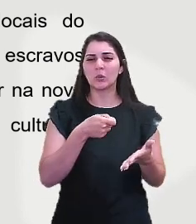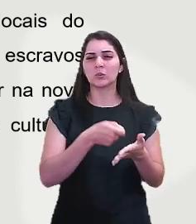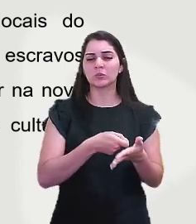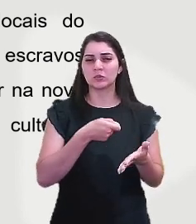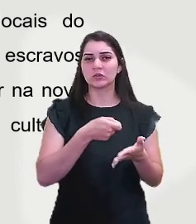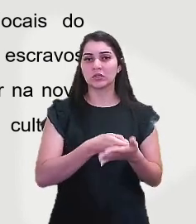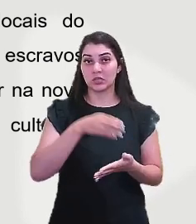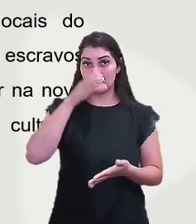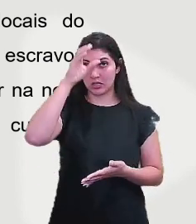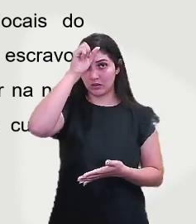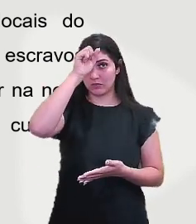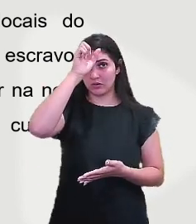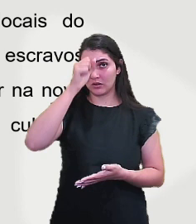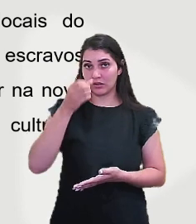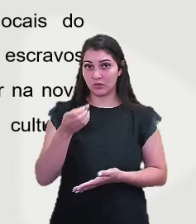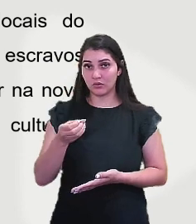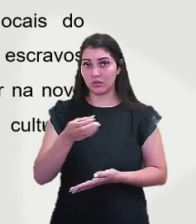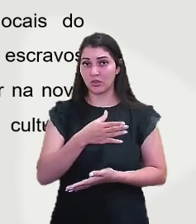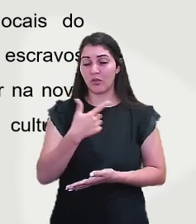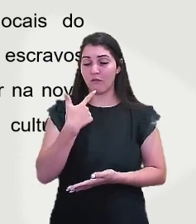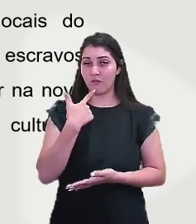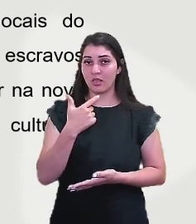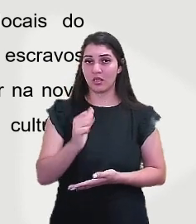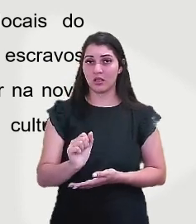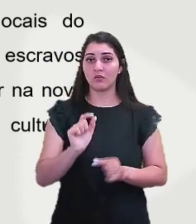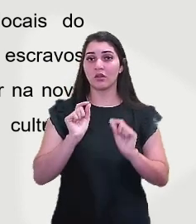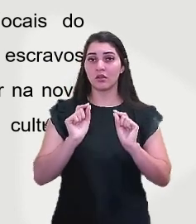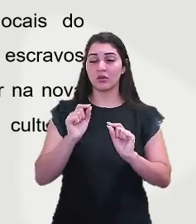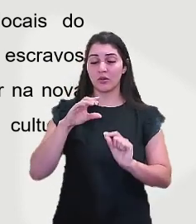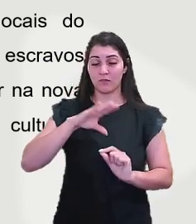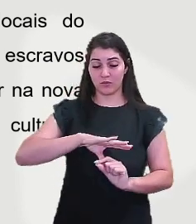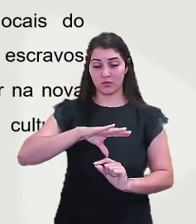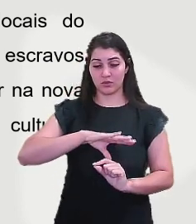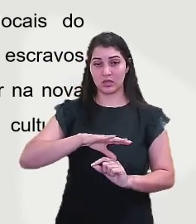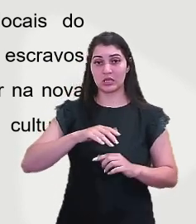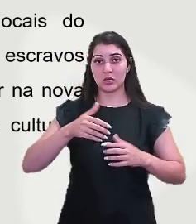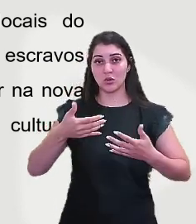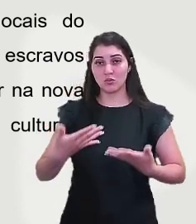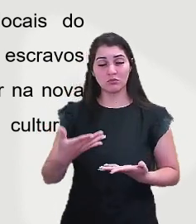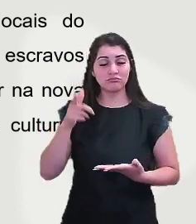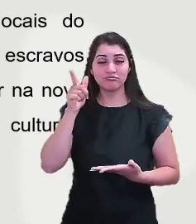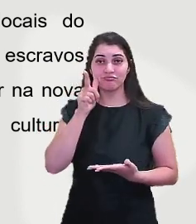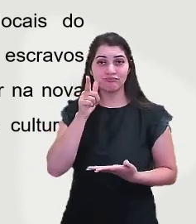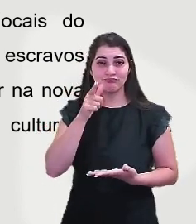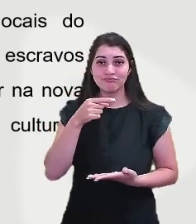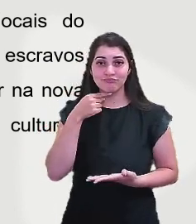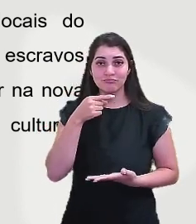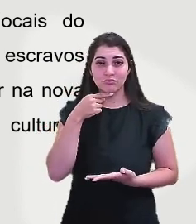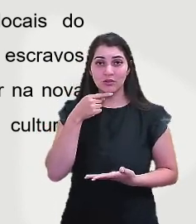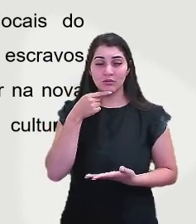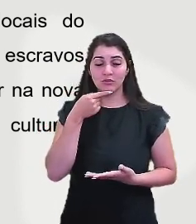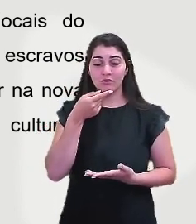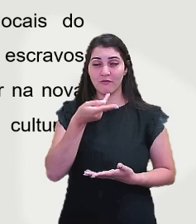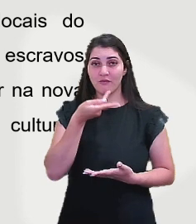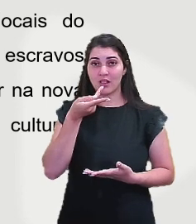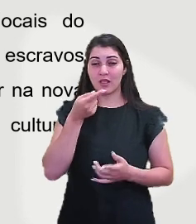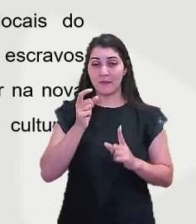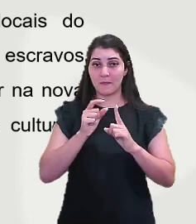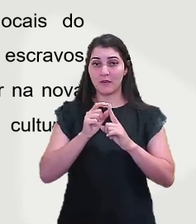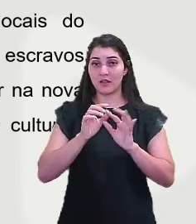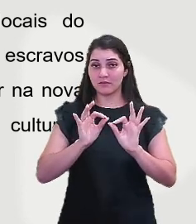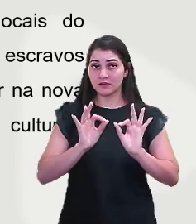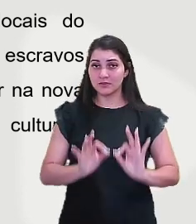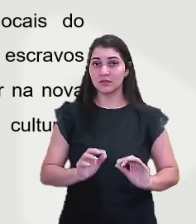aprender uma nova língua, que era o português. E quando eles não conseguiam pronunciar uma palavra